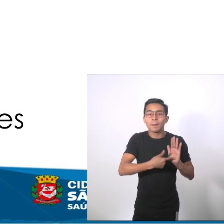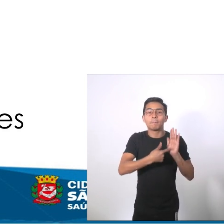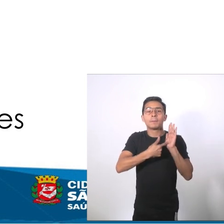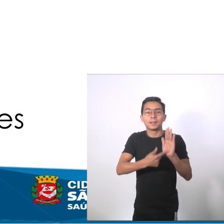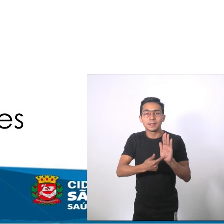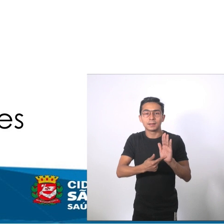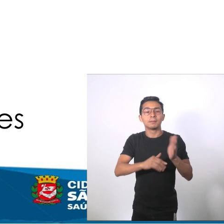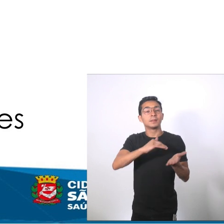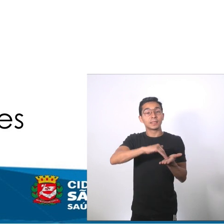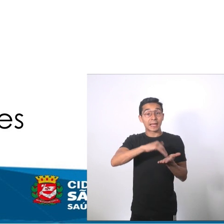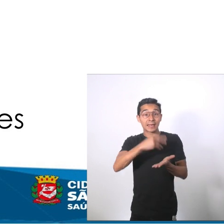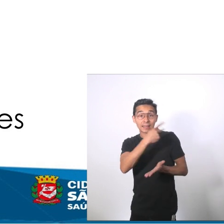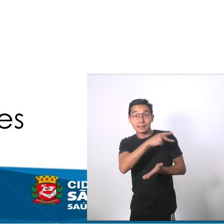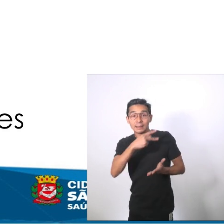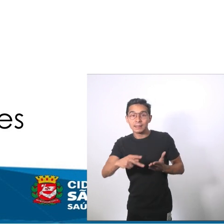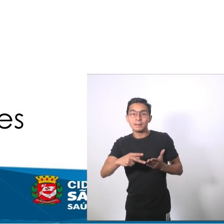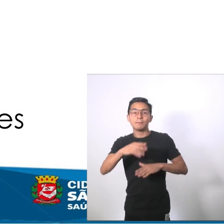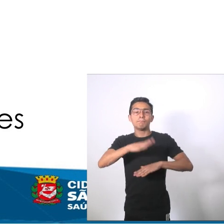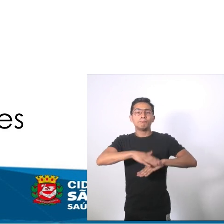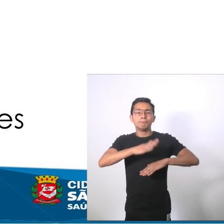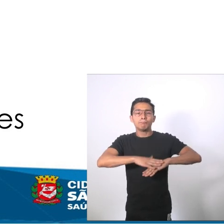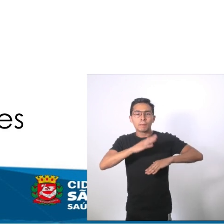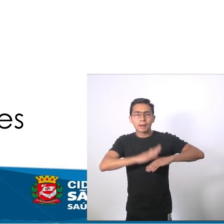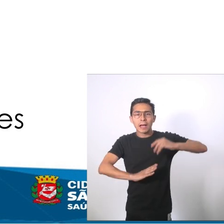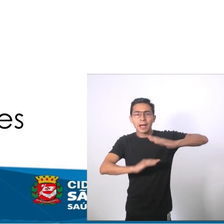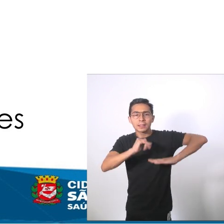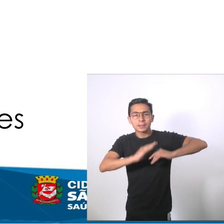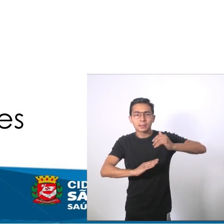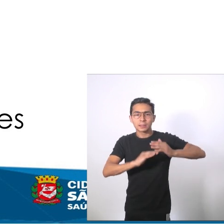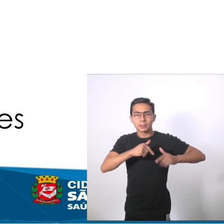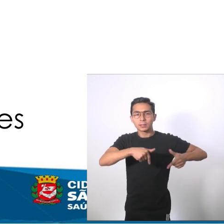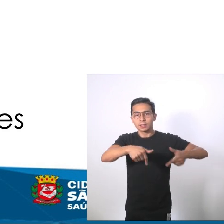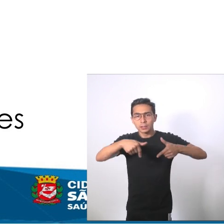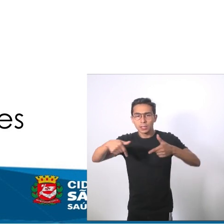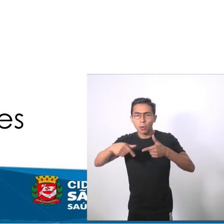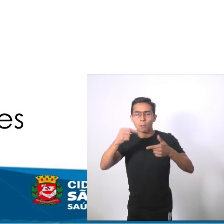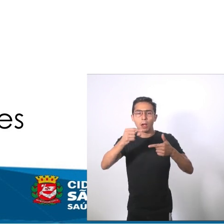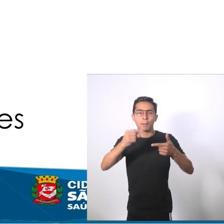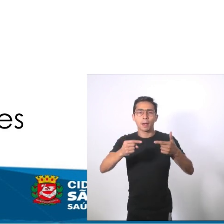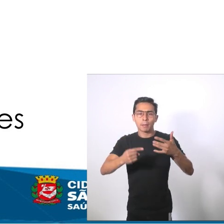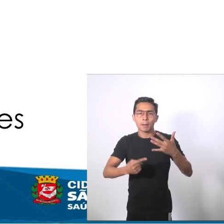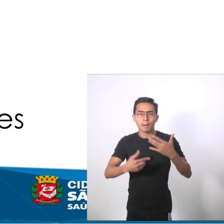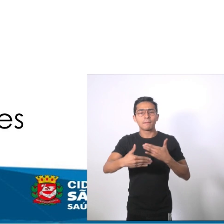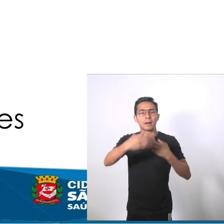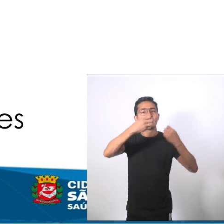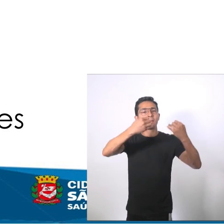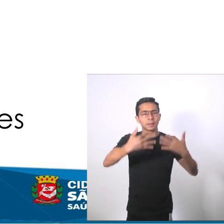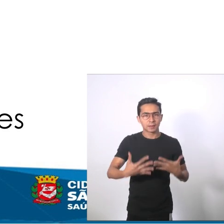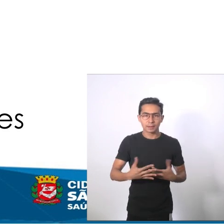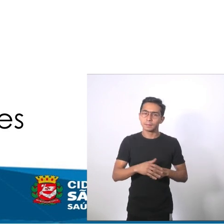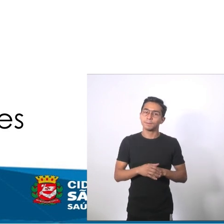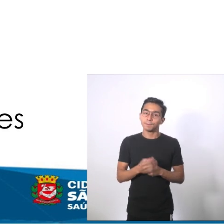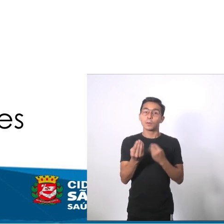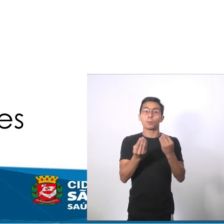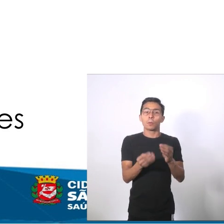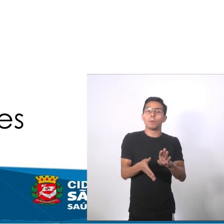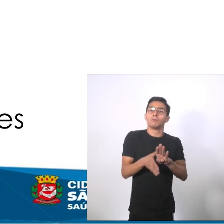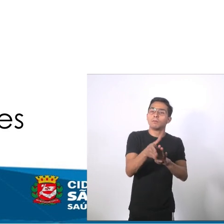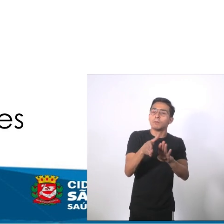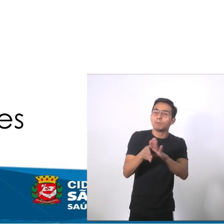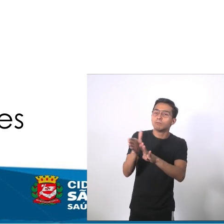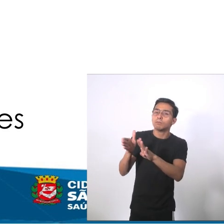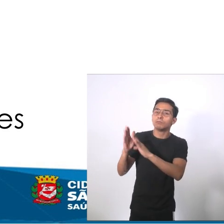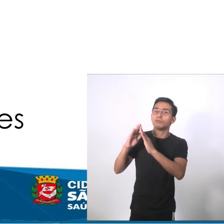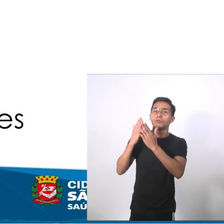têm adotado nesse enfrentamento. Então, o fluxograma da Secretaria Municipal da Saúde, as recomendações nas instituições escolares